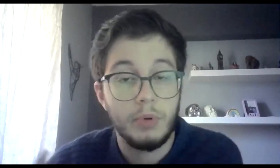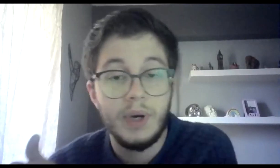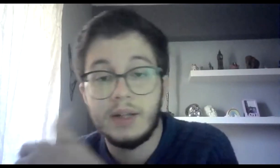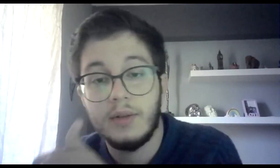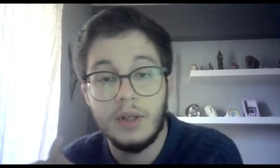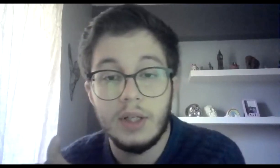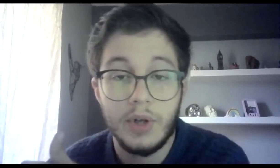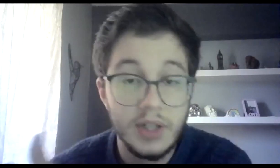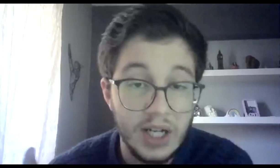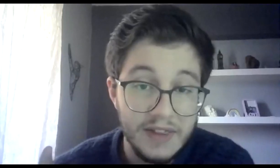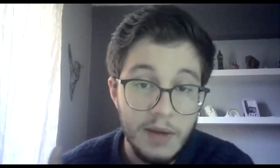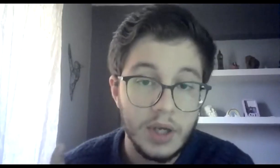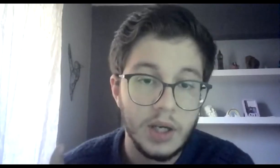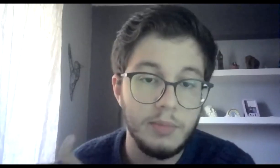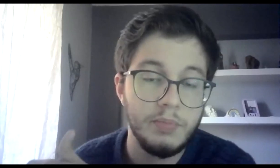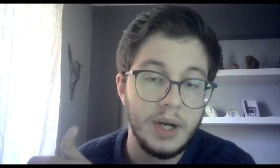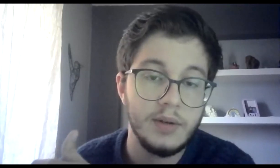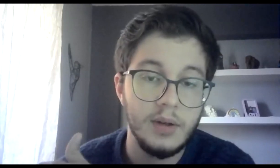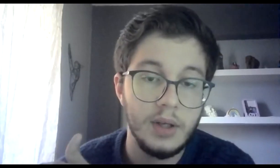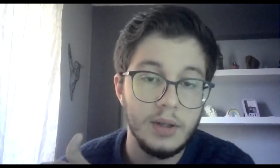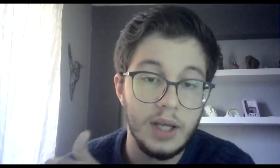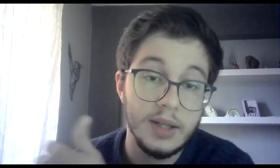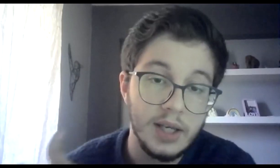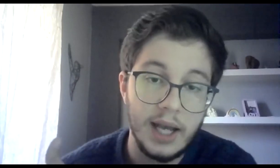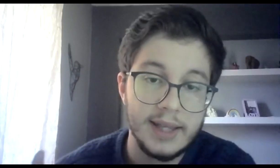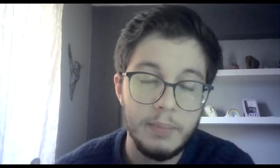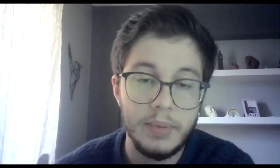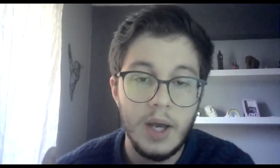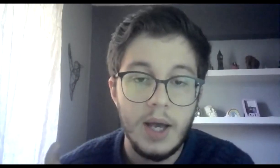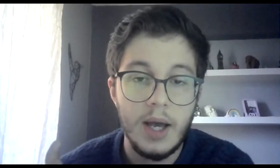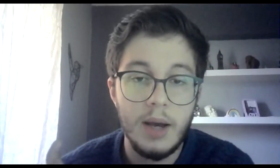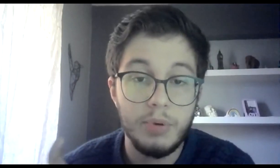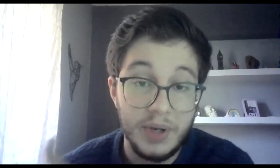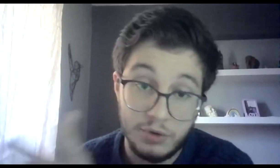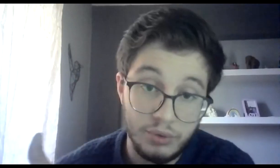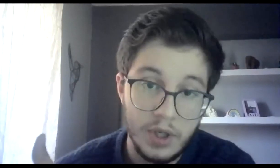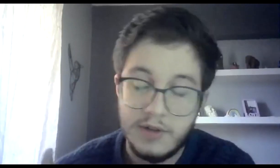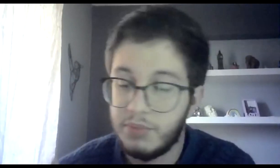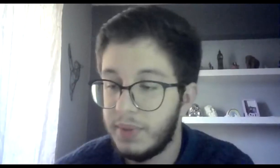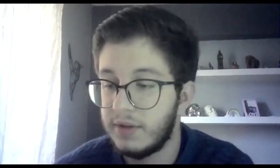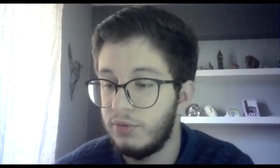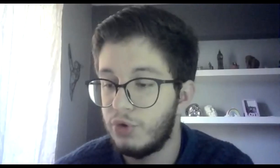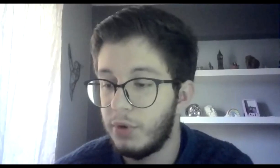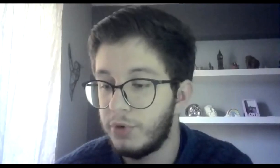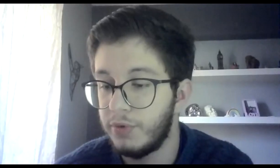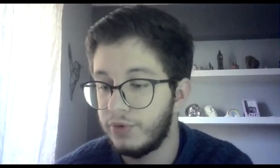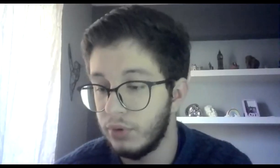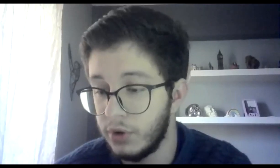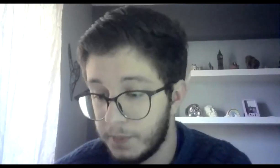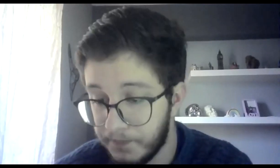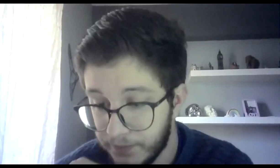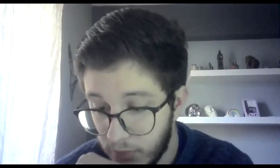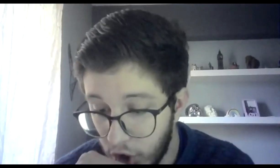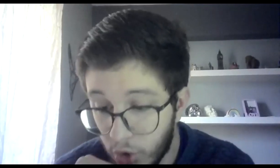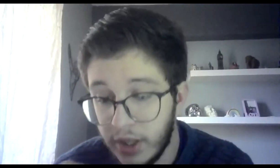quer por parte da quarentena académica, quer por parte da antiga ATEP, por parte dos estudantes e por parte dos próprios